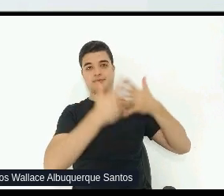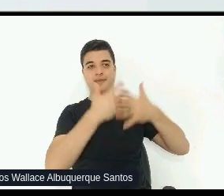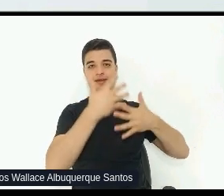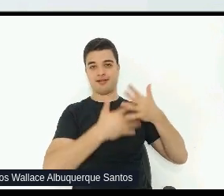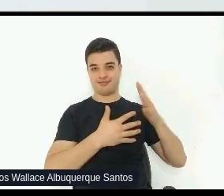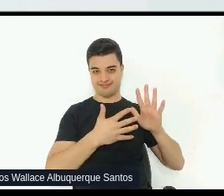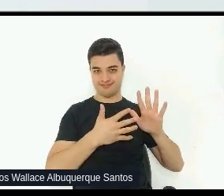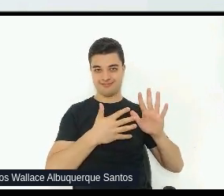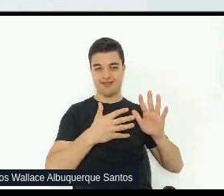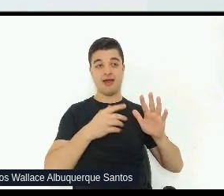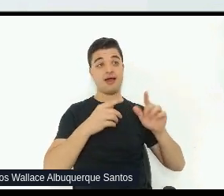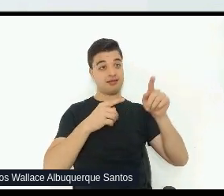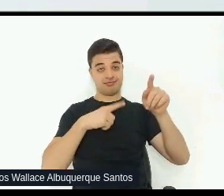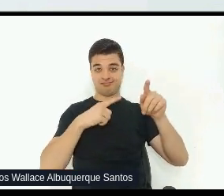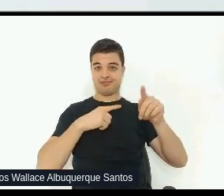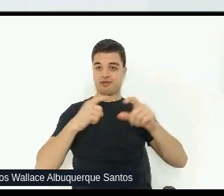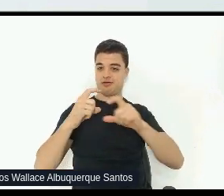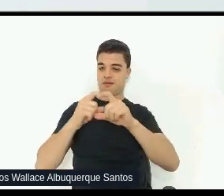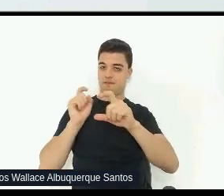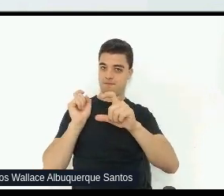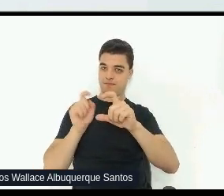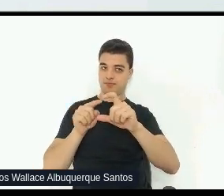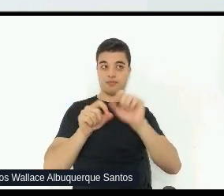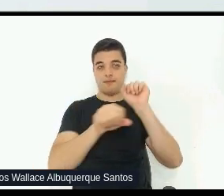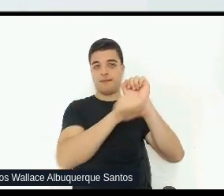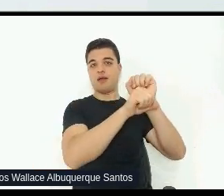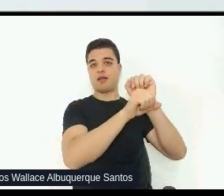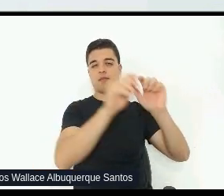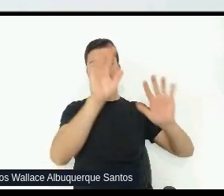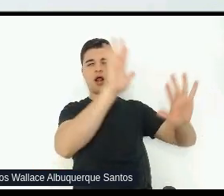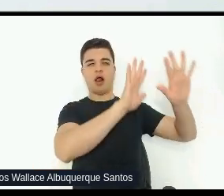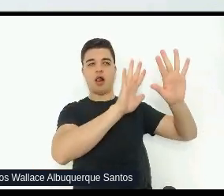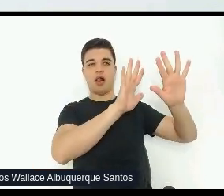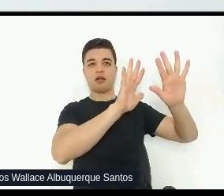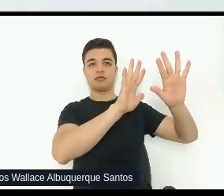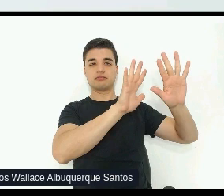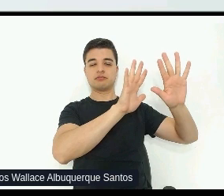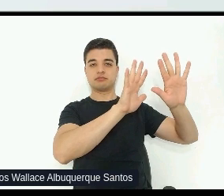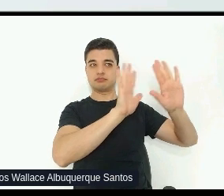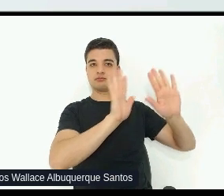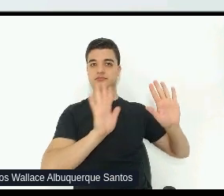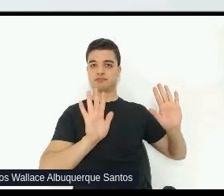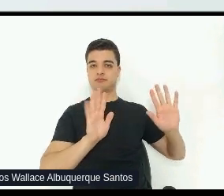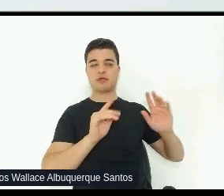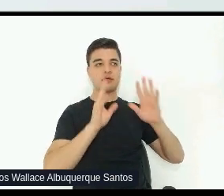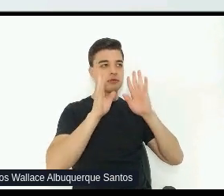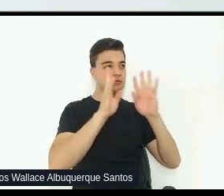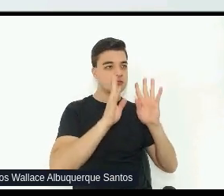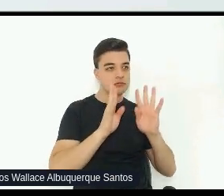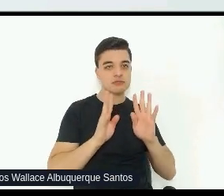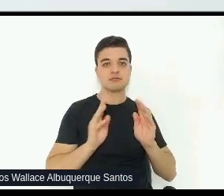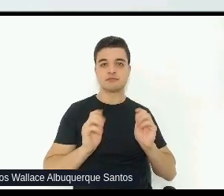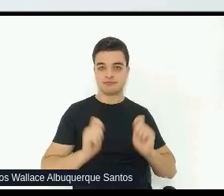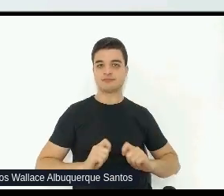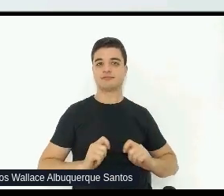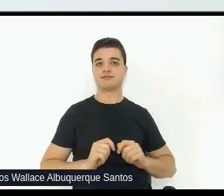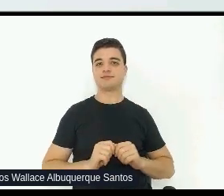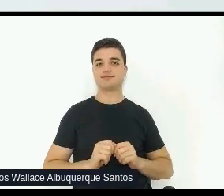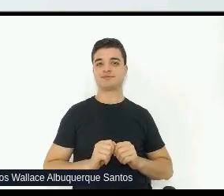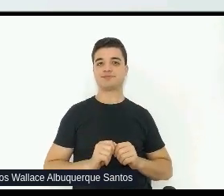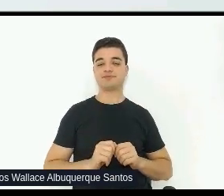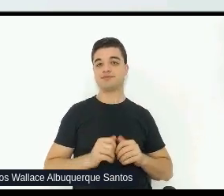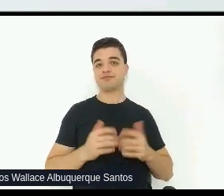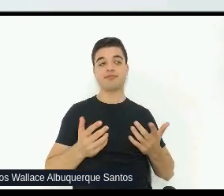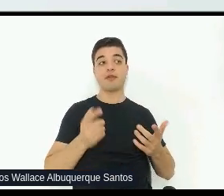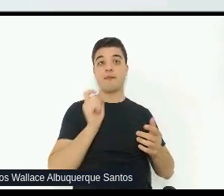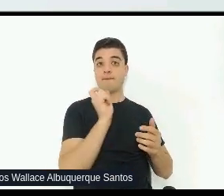de pausar. A gente não tem que... quando uma página é carregada, ela não tem que vir já com o vídeo rodando ou com áudio